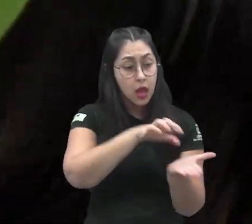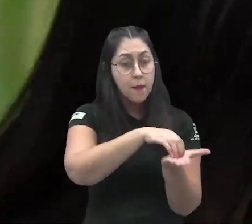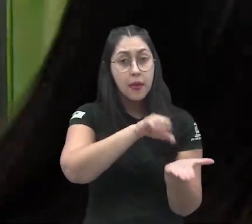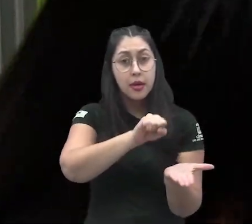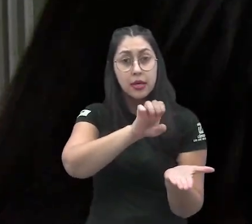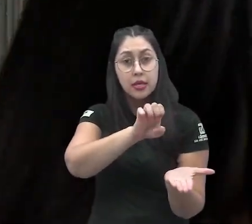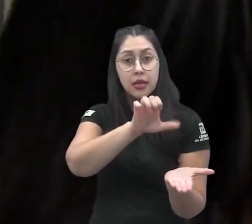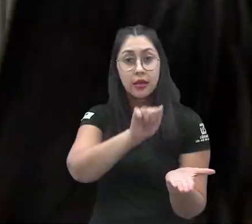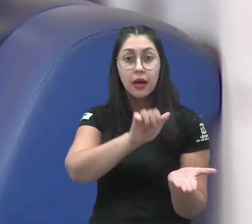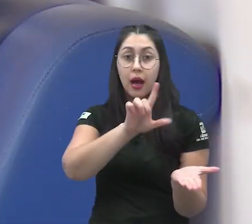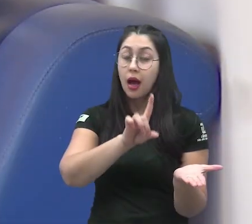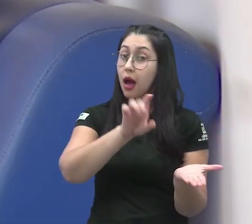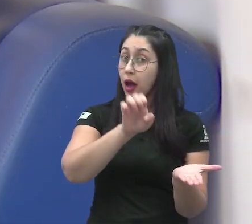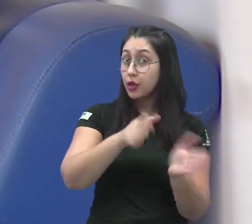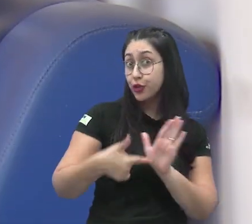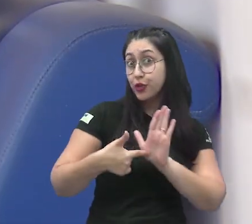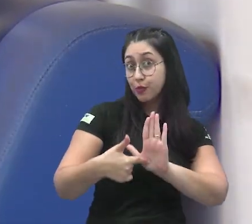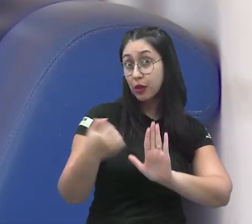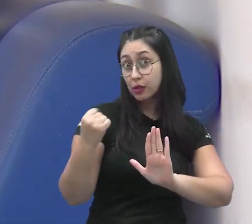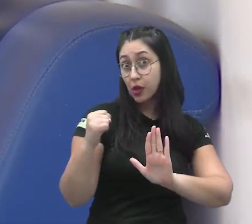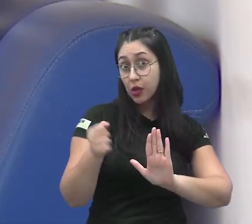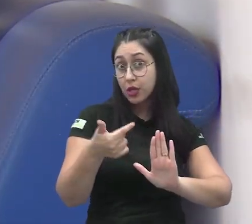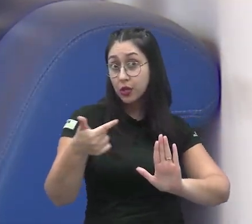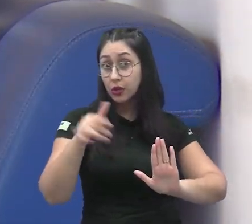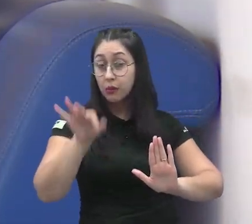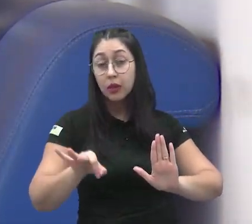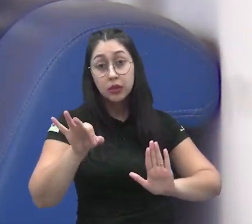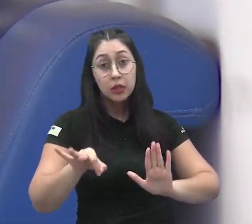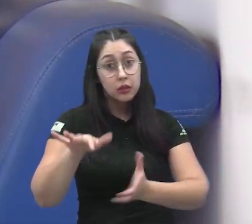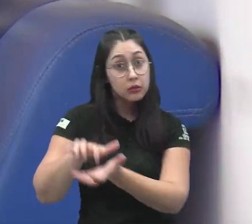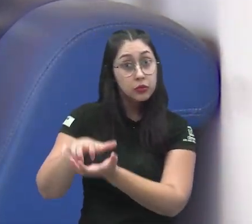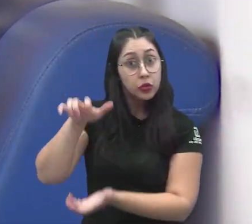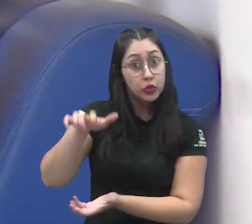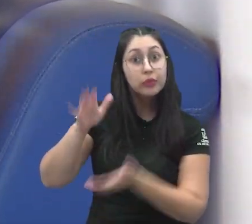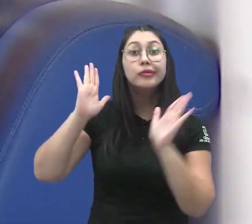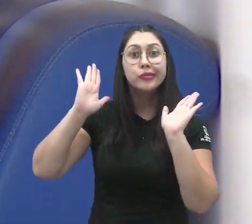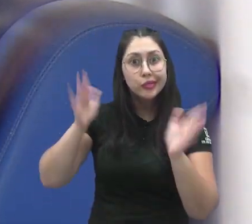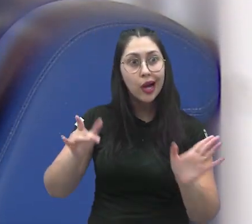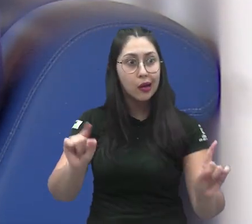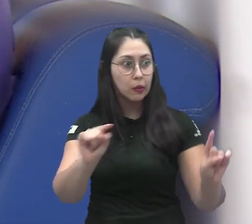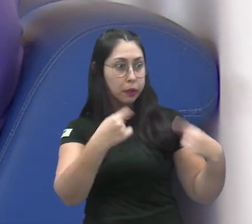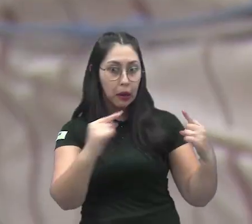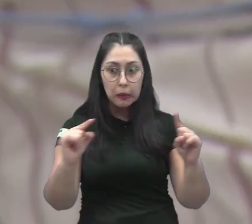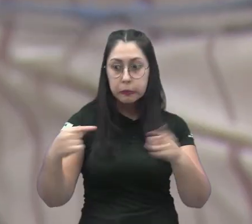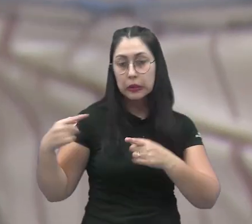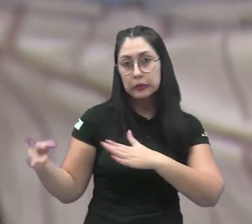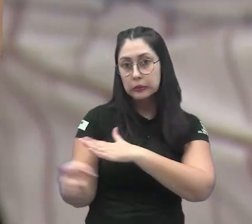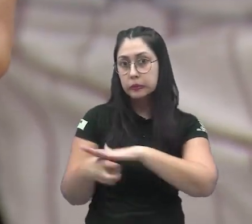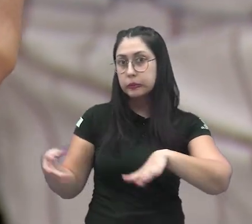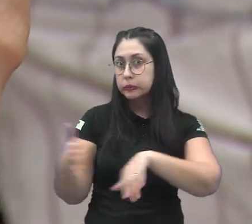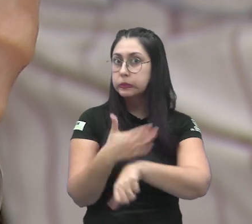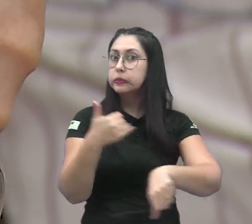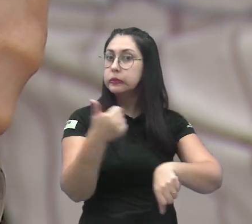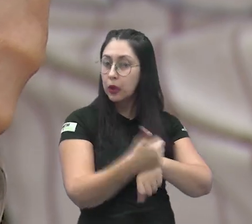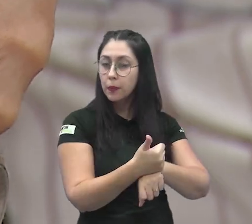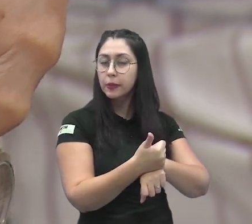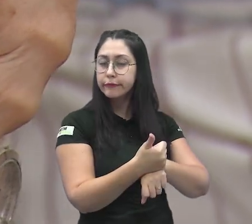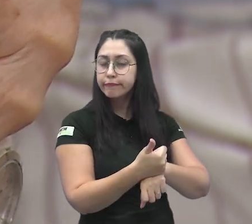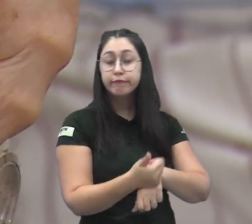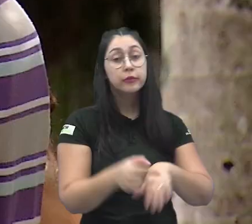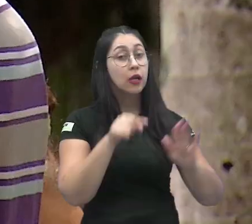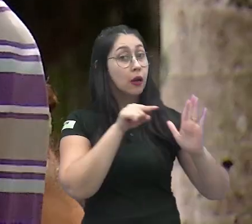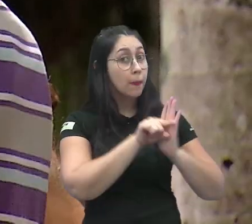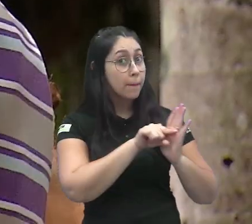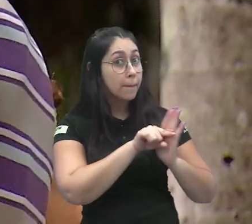da Fundação SEAD, 82% das pessoas com mais de 60 anos já sofreram tentativas de golpes